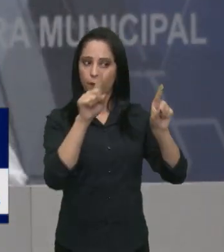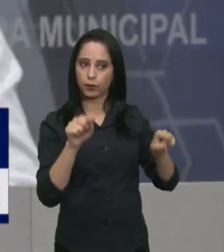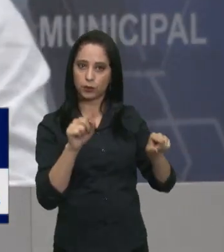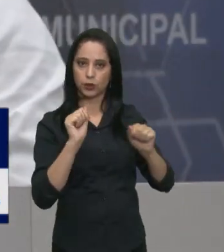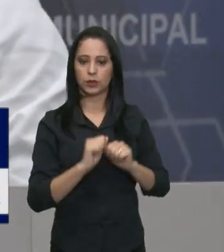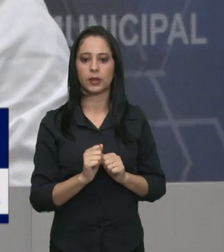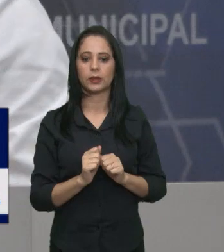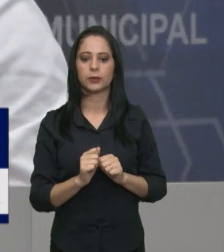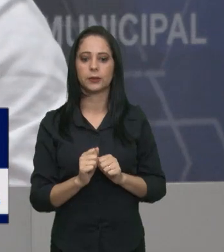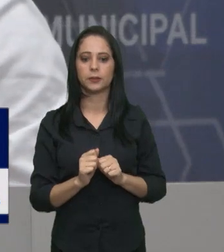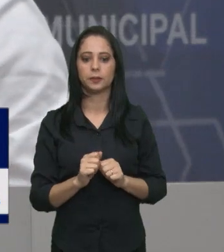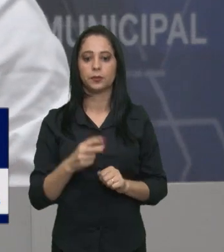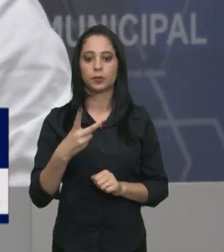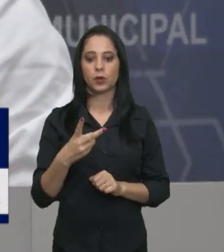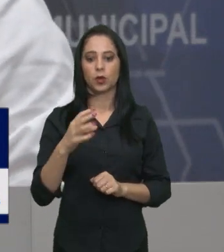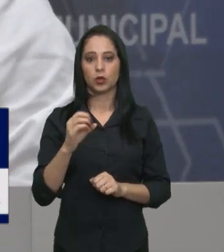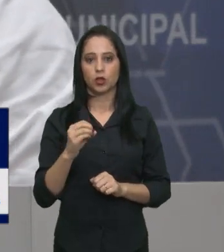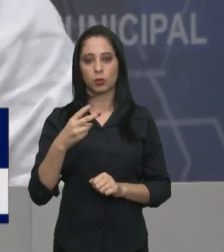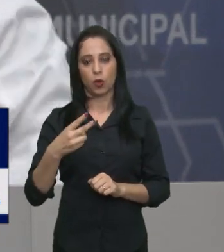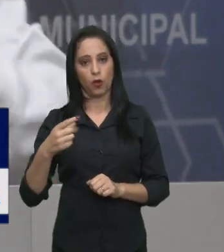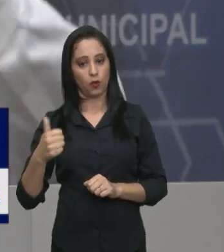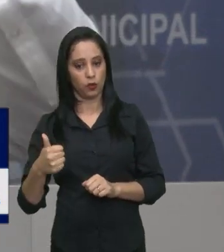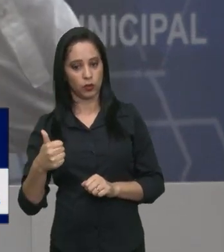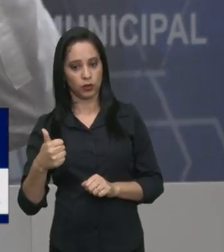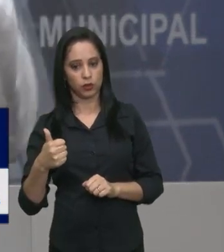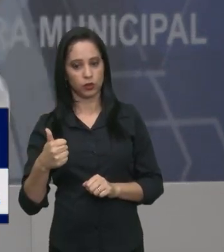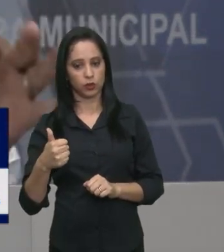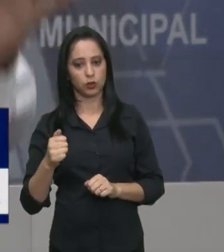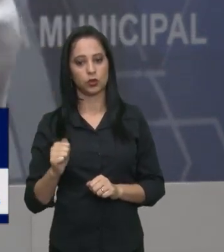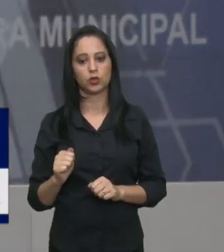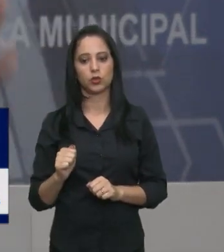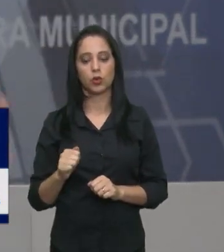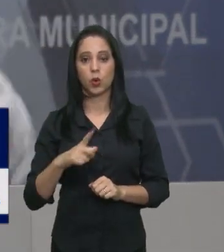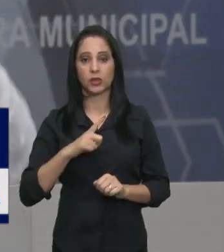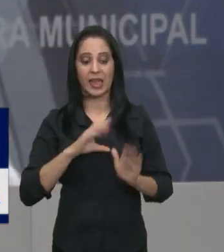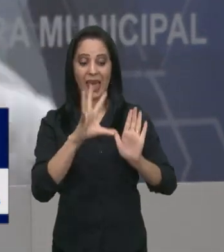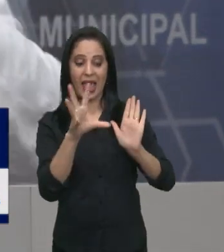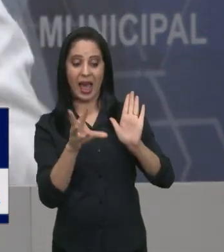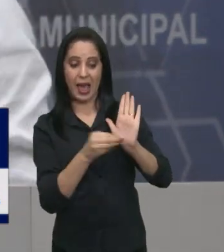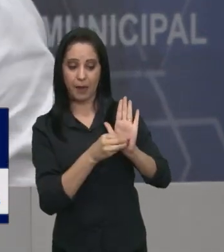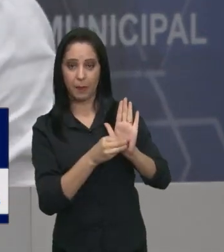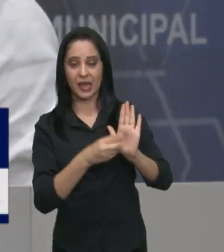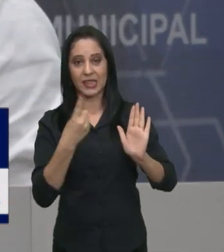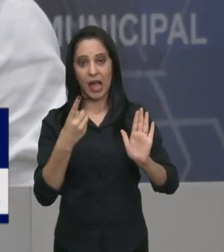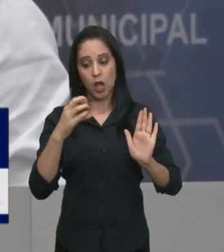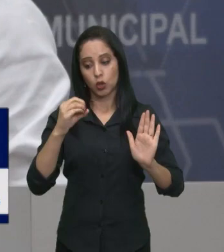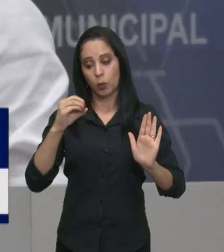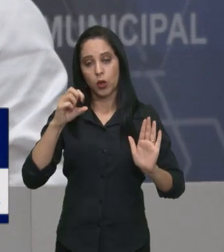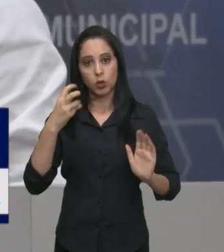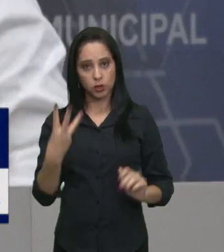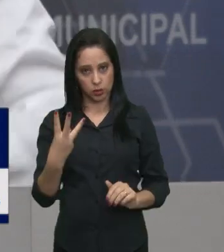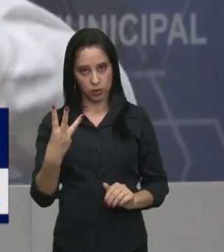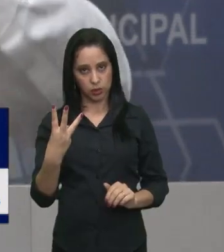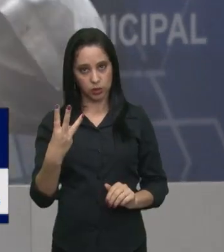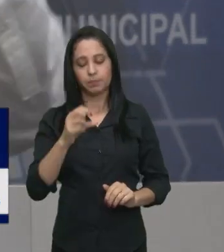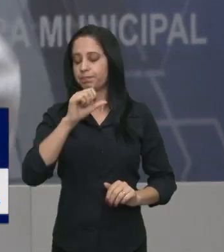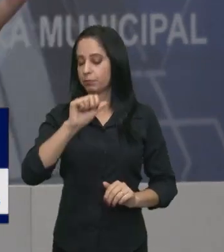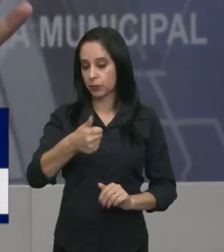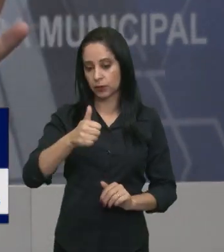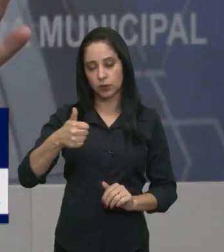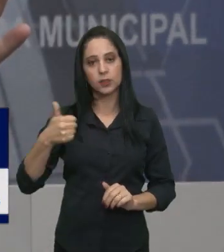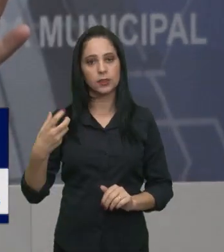em 2021, a emenda constitucional 113,